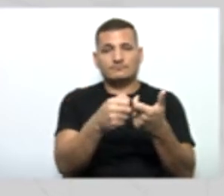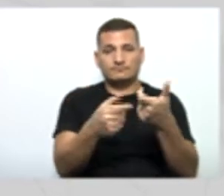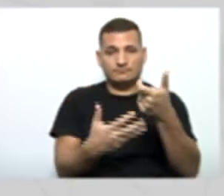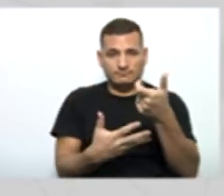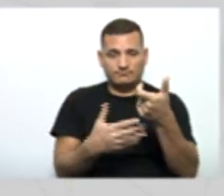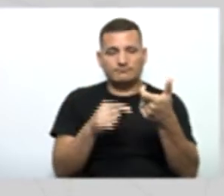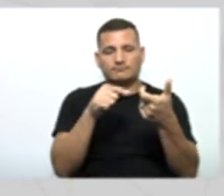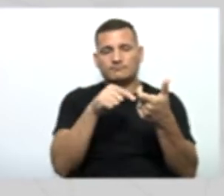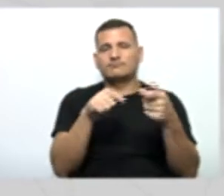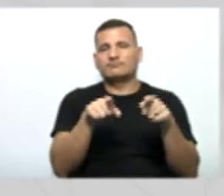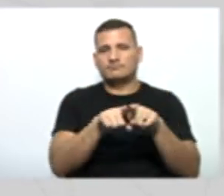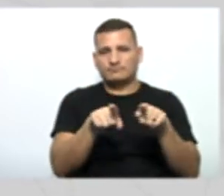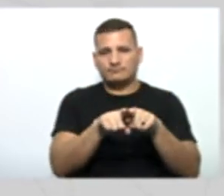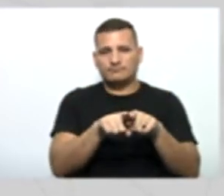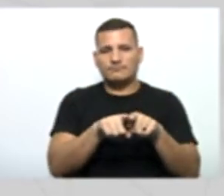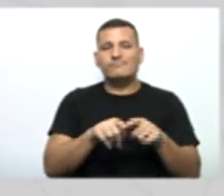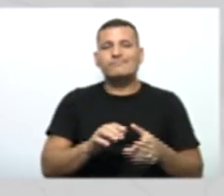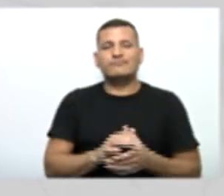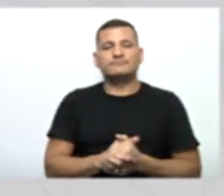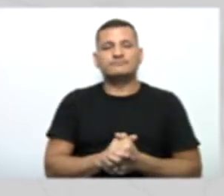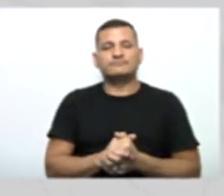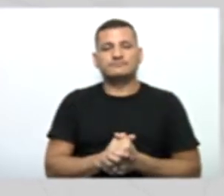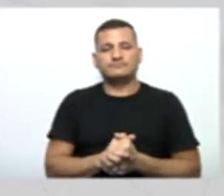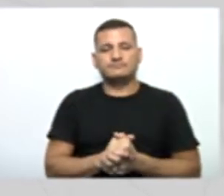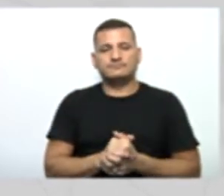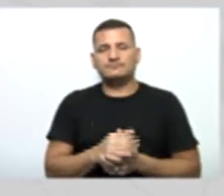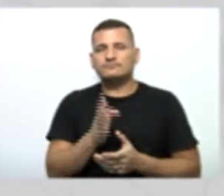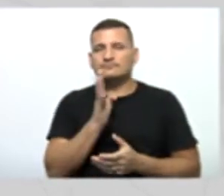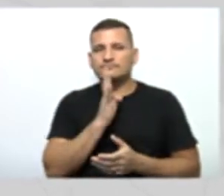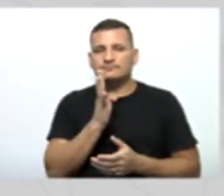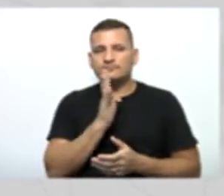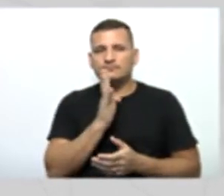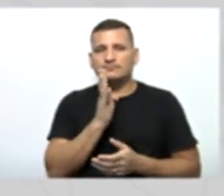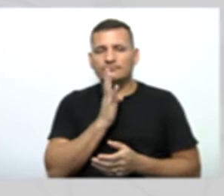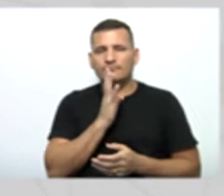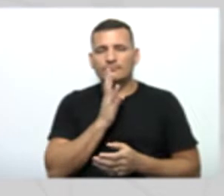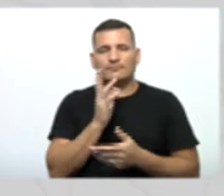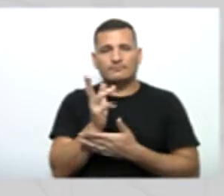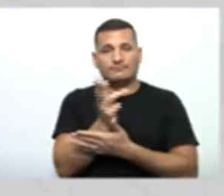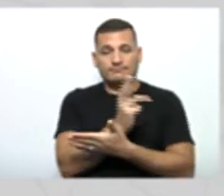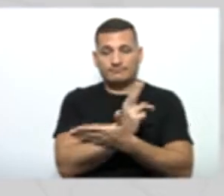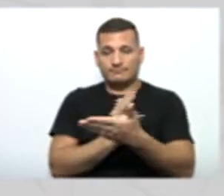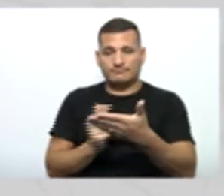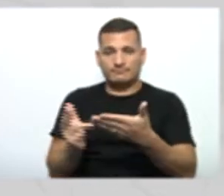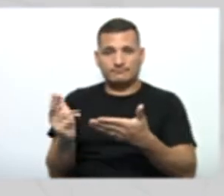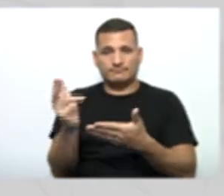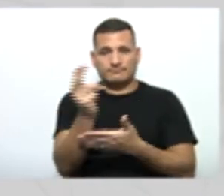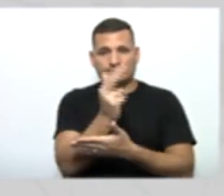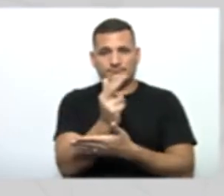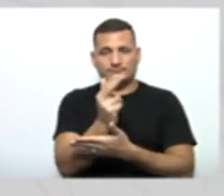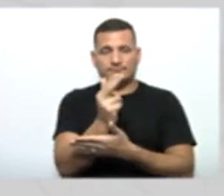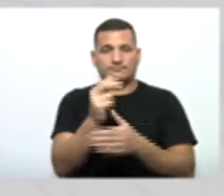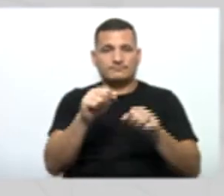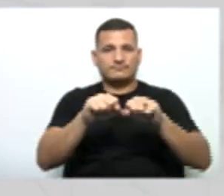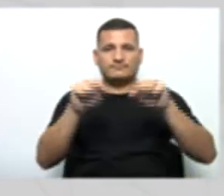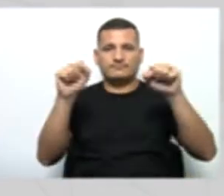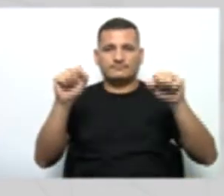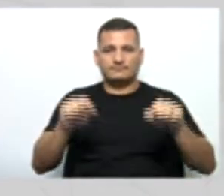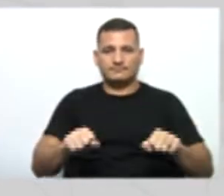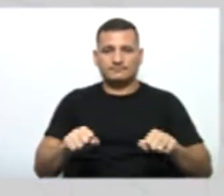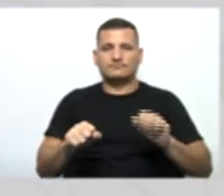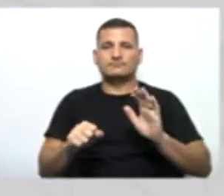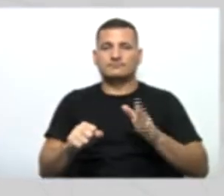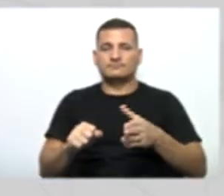certo? Reconhecer o escopo de um software. Pessoal, isso daqui a gente já viu